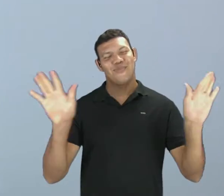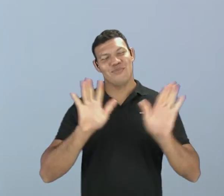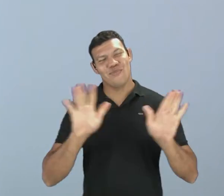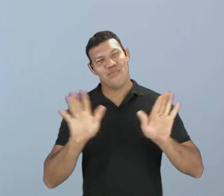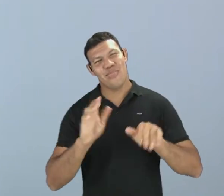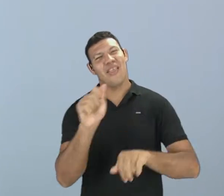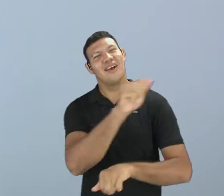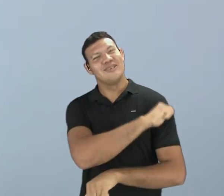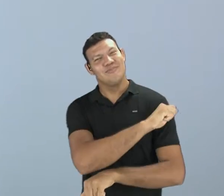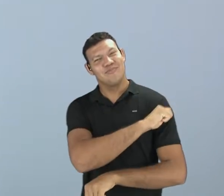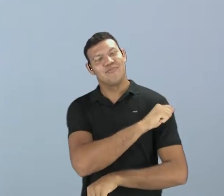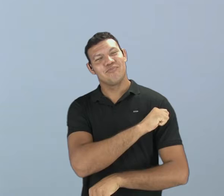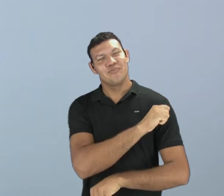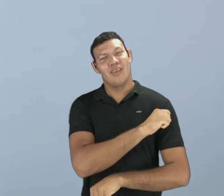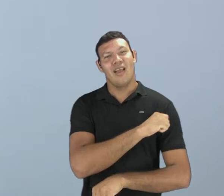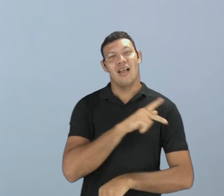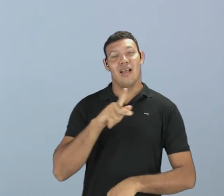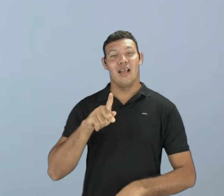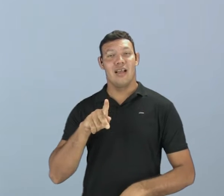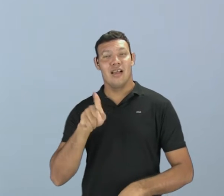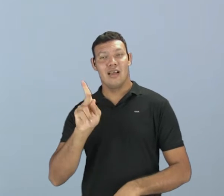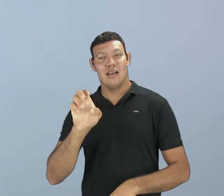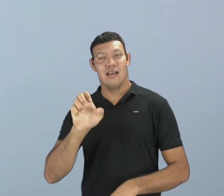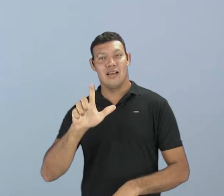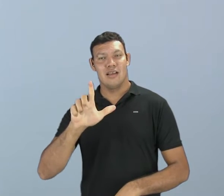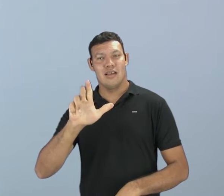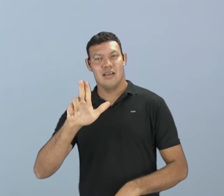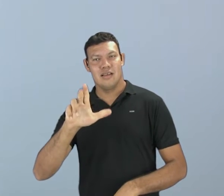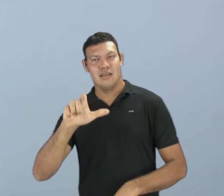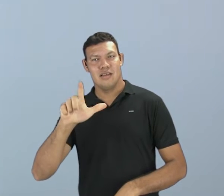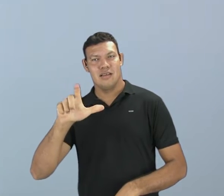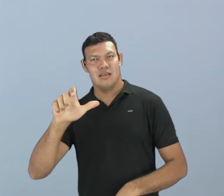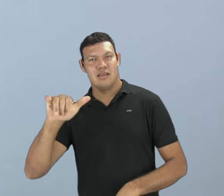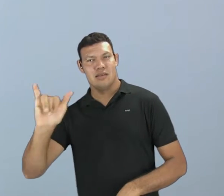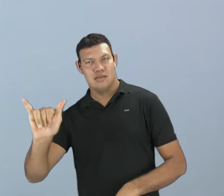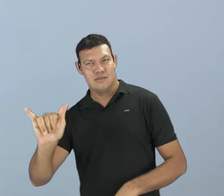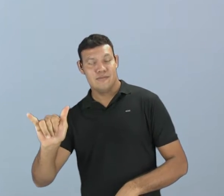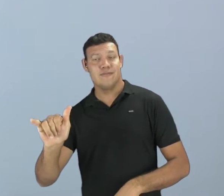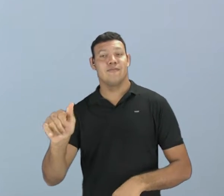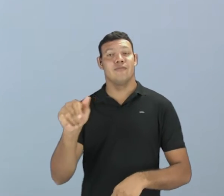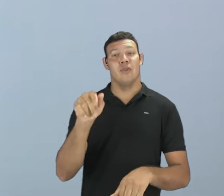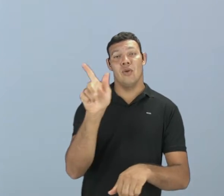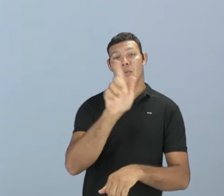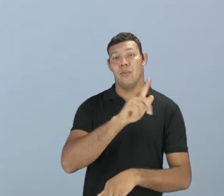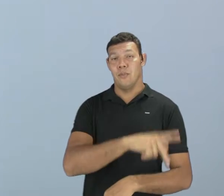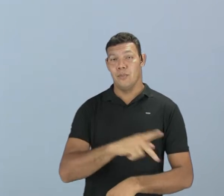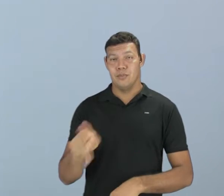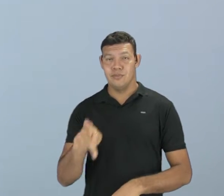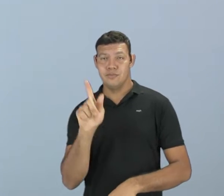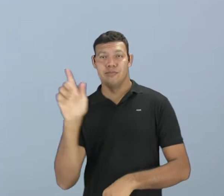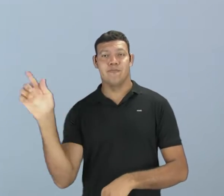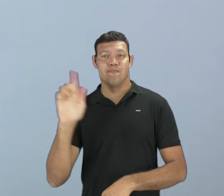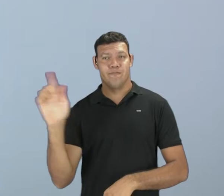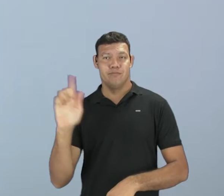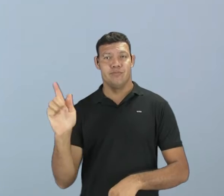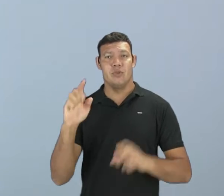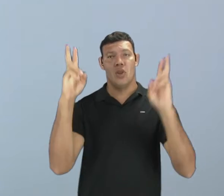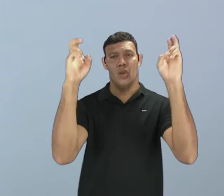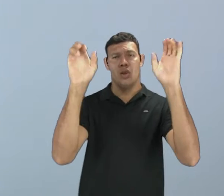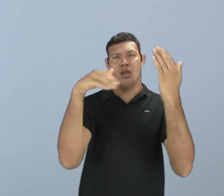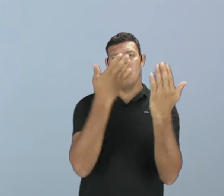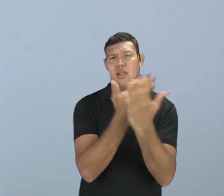Olá, alunos! Eu sou Kelly, professora de Geografia, e a nossa aula de hoje será sobre a distribuição da